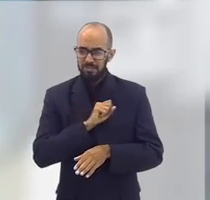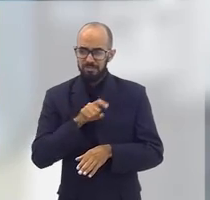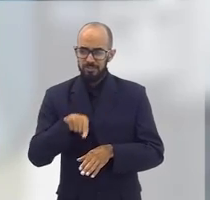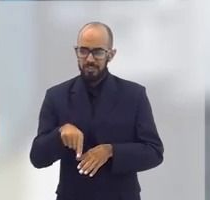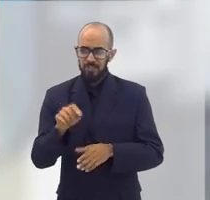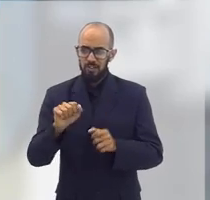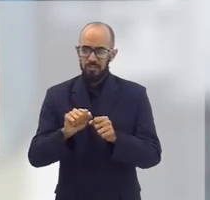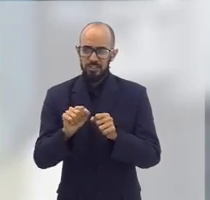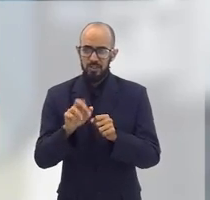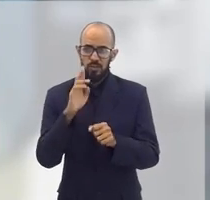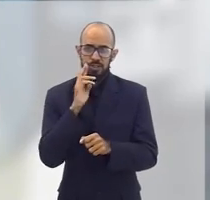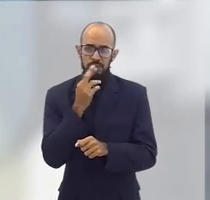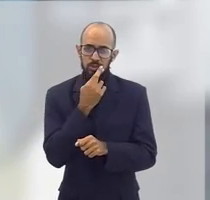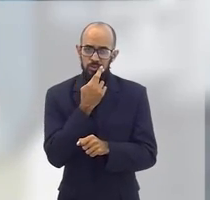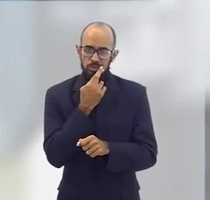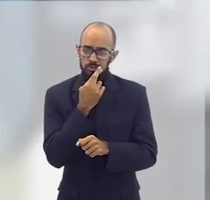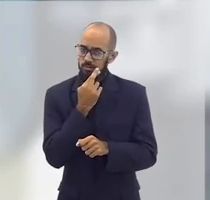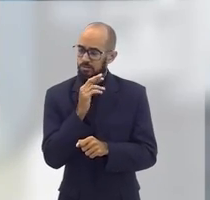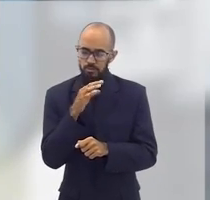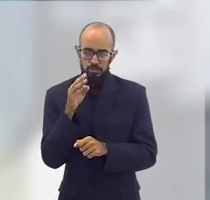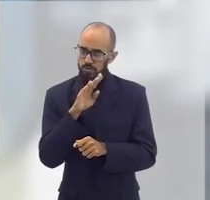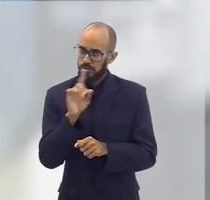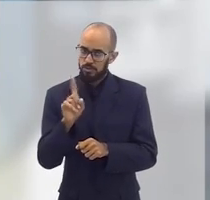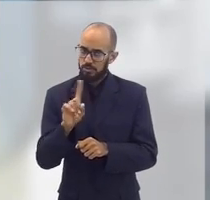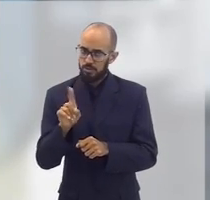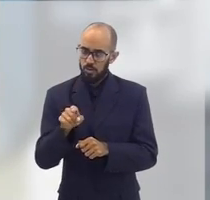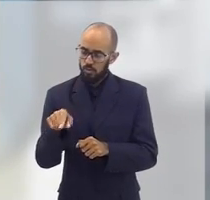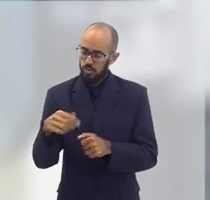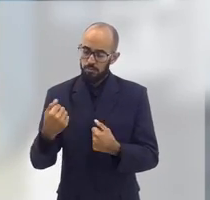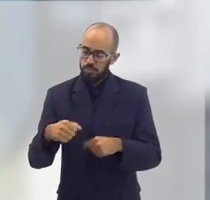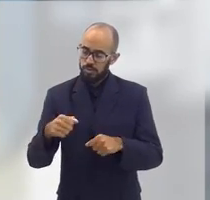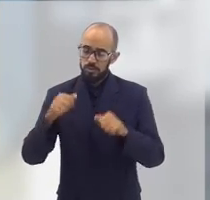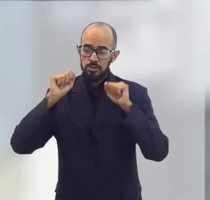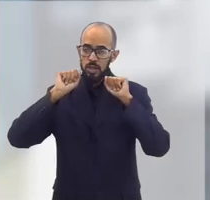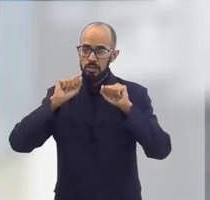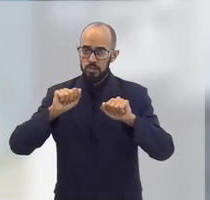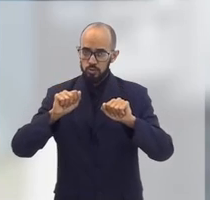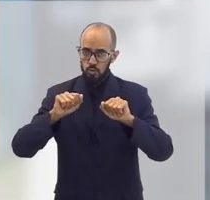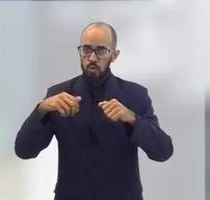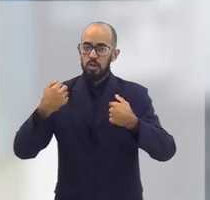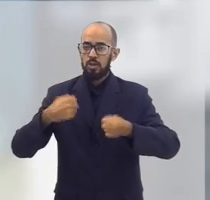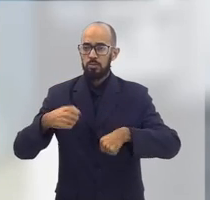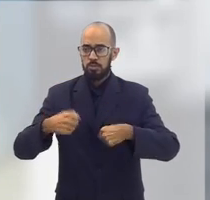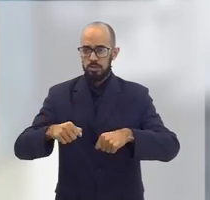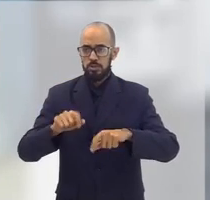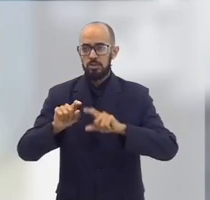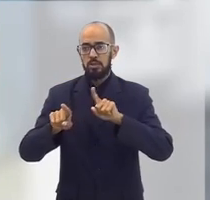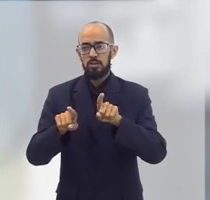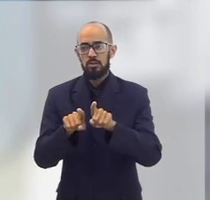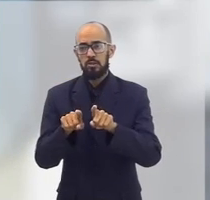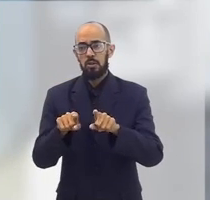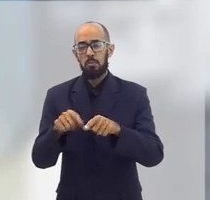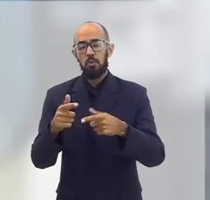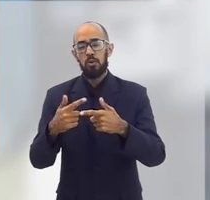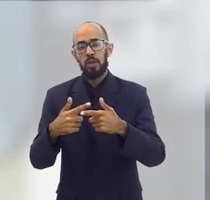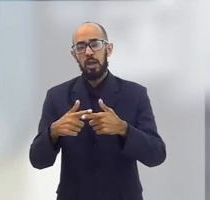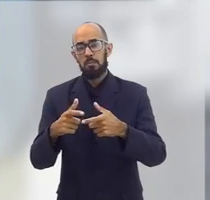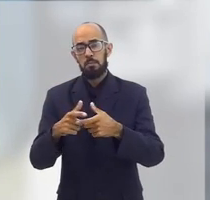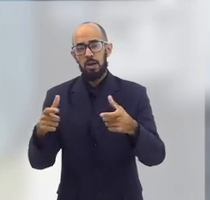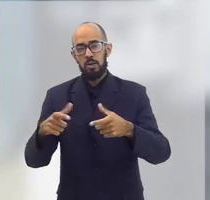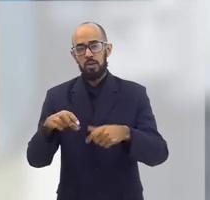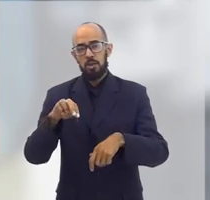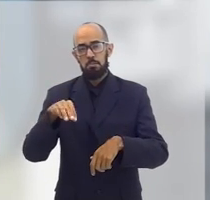romanticamente acha que vai montar um restaurante, que vai... Esse cara precisa de assessoria, como eu falei, que grande parte